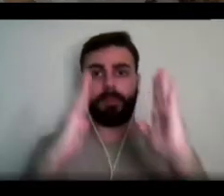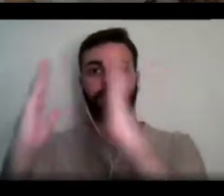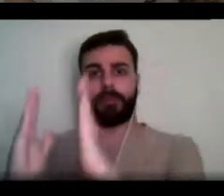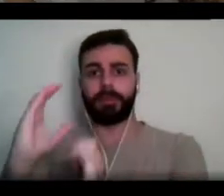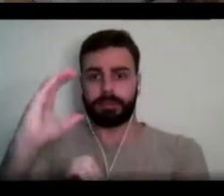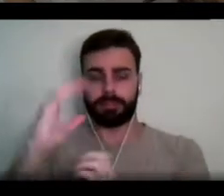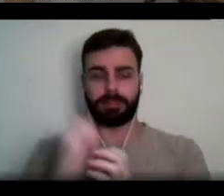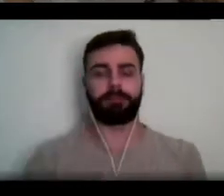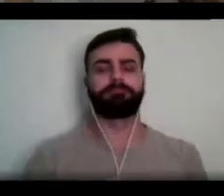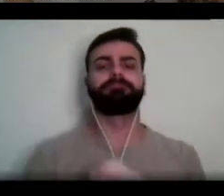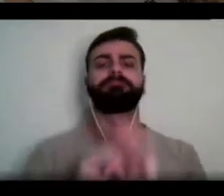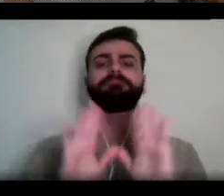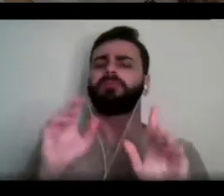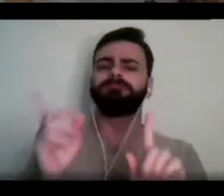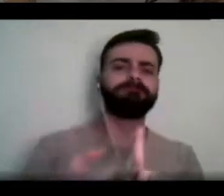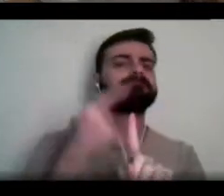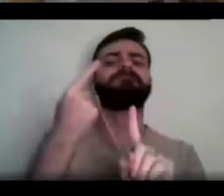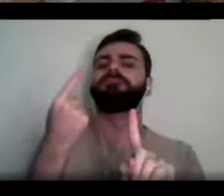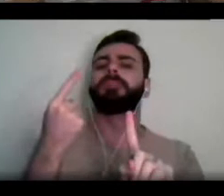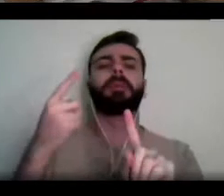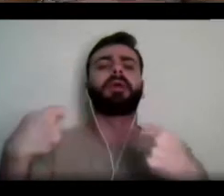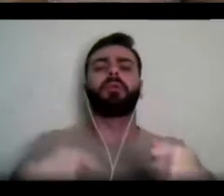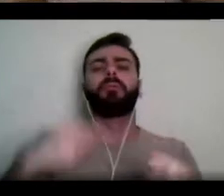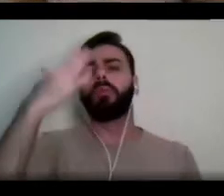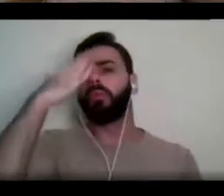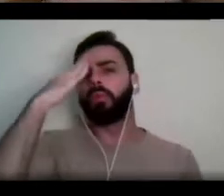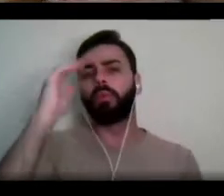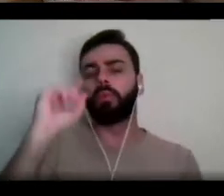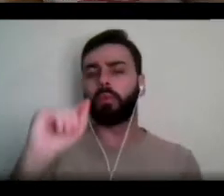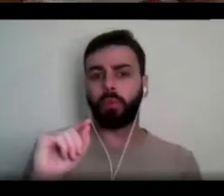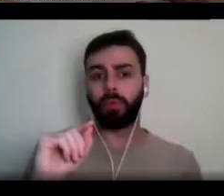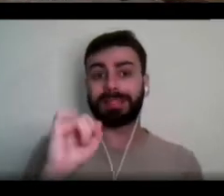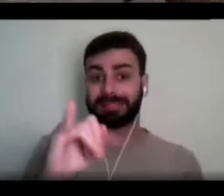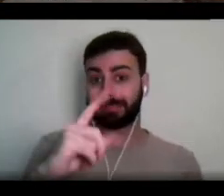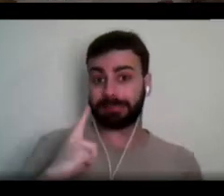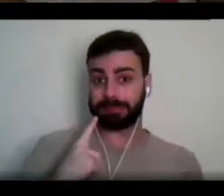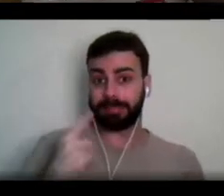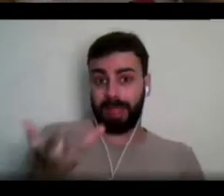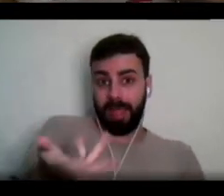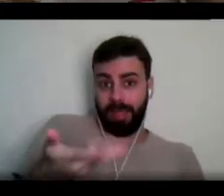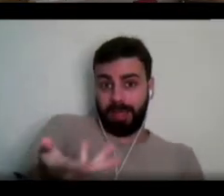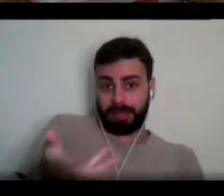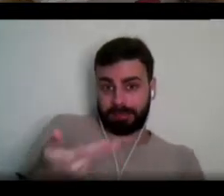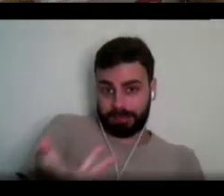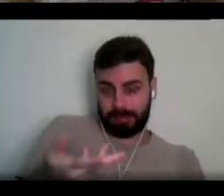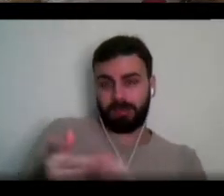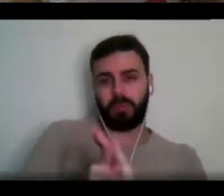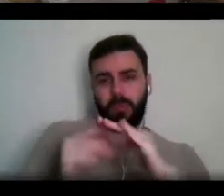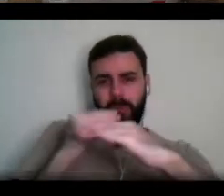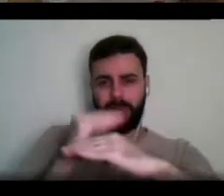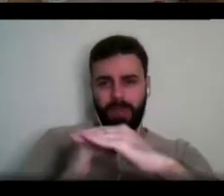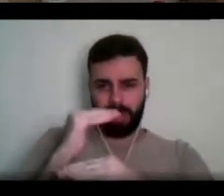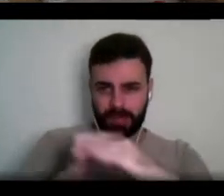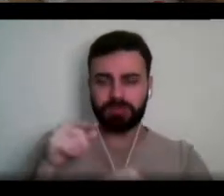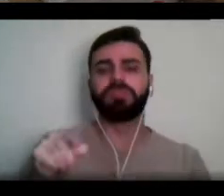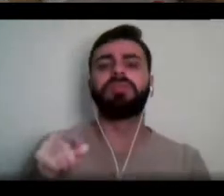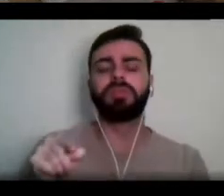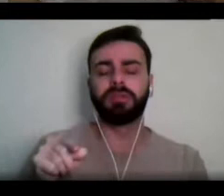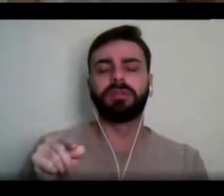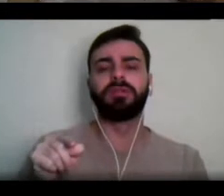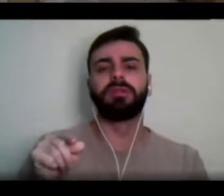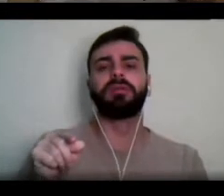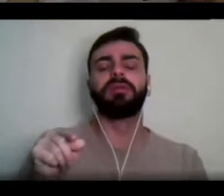por segundo por etapa. Beleza. Então, a primeira coisa que eu tenho que fazer aqui é o seguinte, olha só. Se eu for calcular